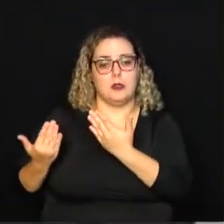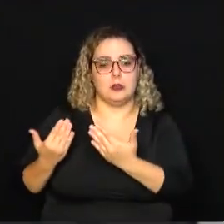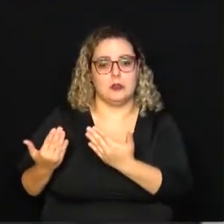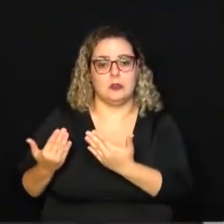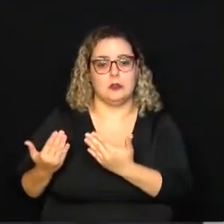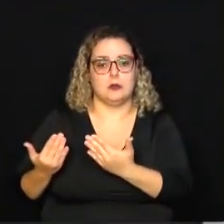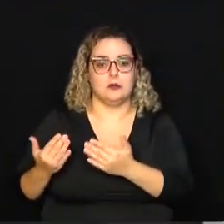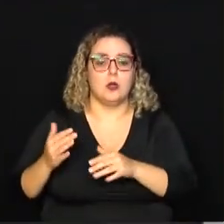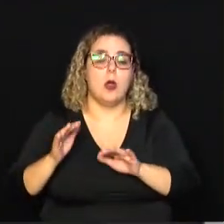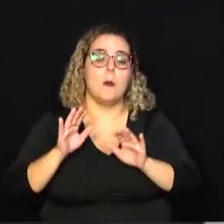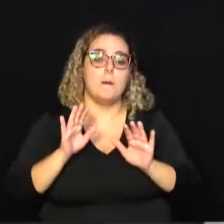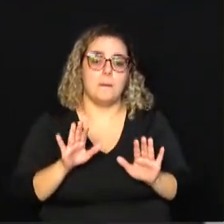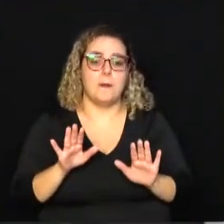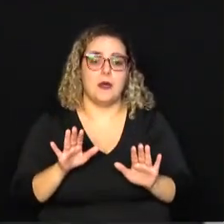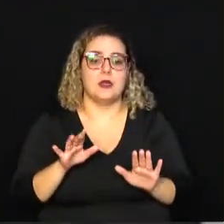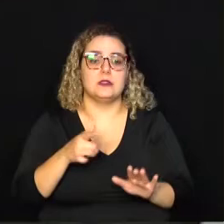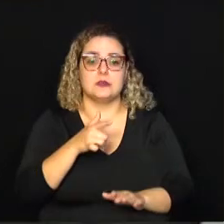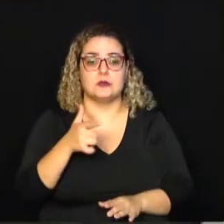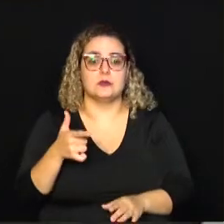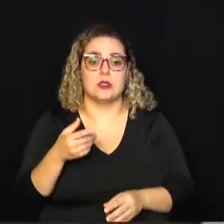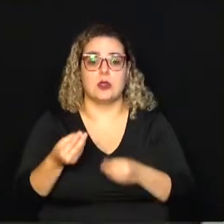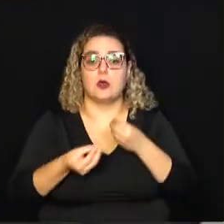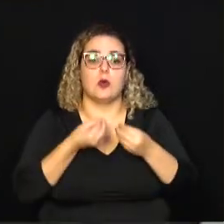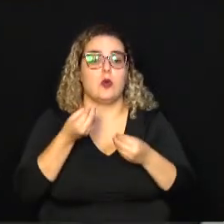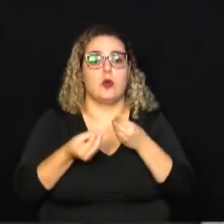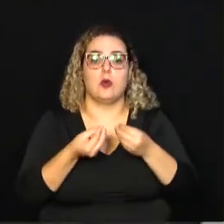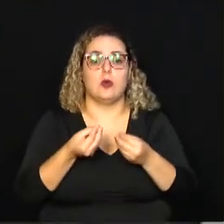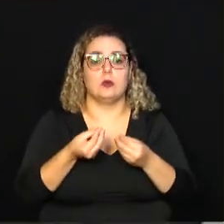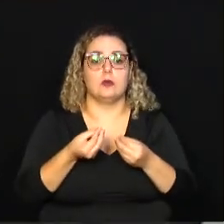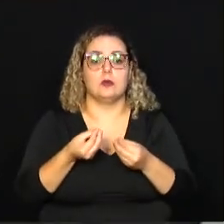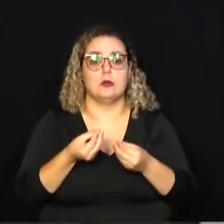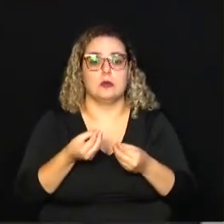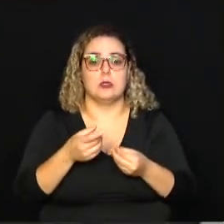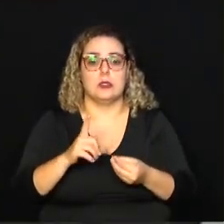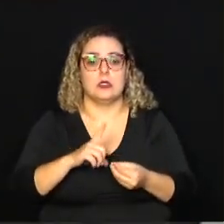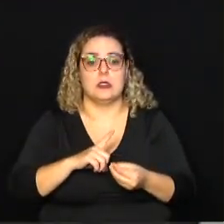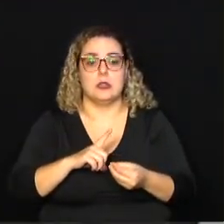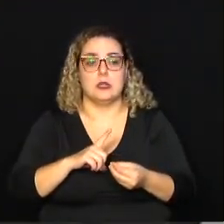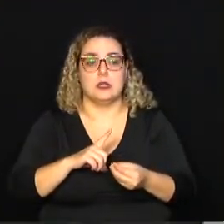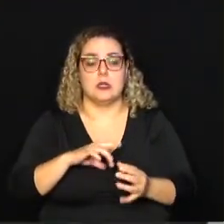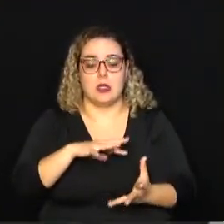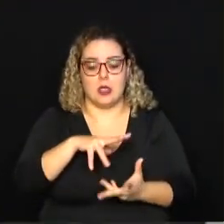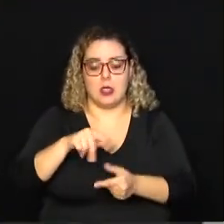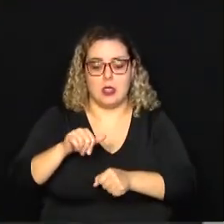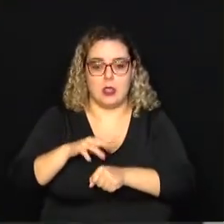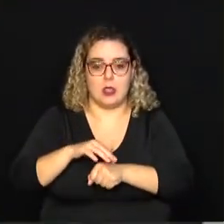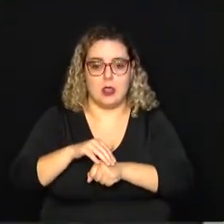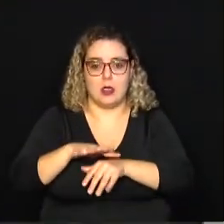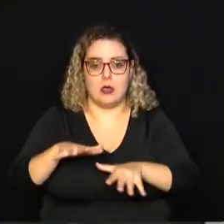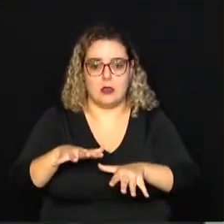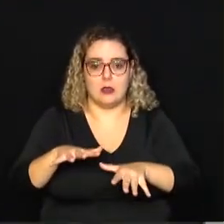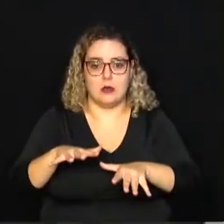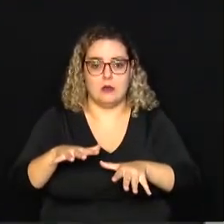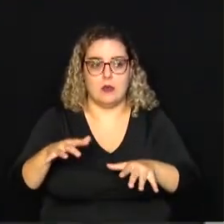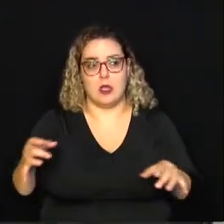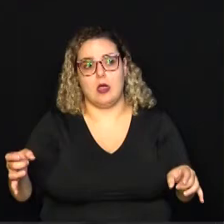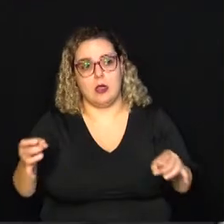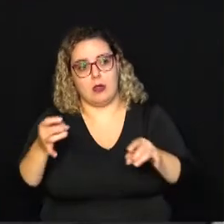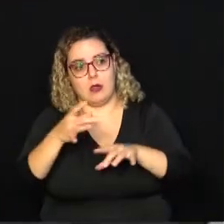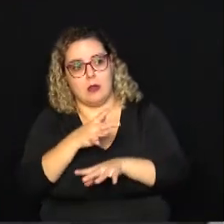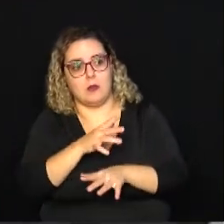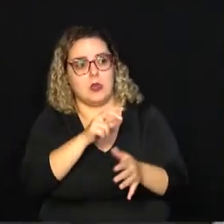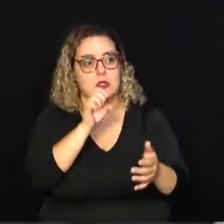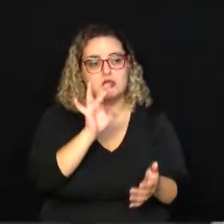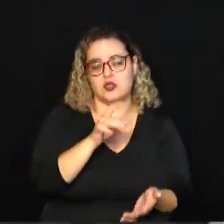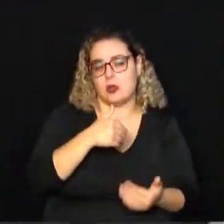só apostar que vai resolver a pandemia aumentando leitos de UTI, né? Tem muitas pessoas que falam